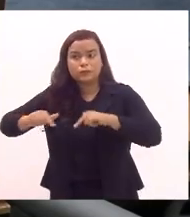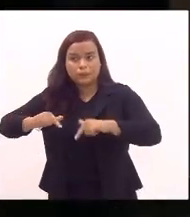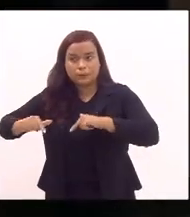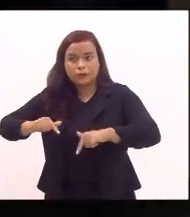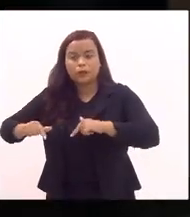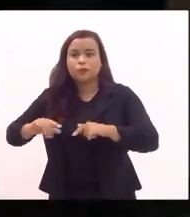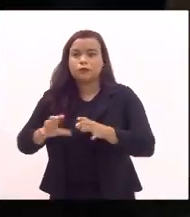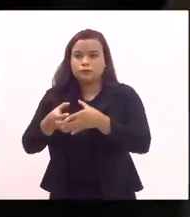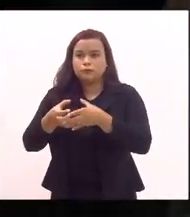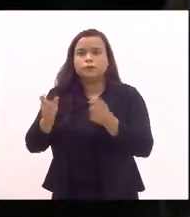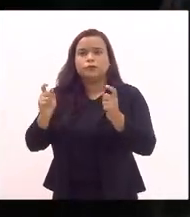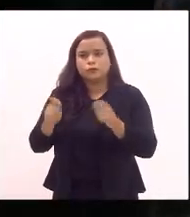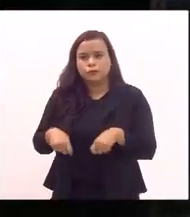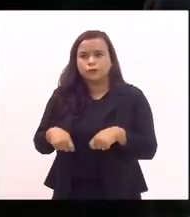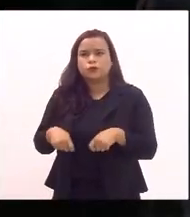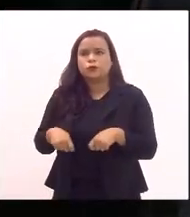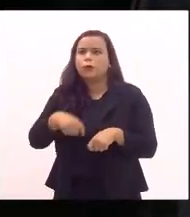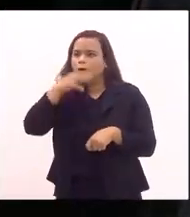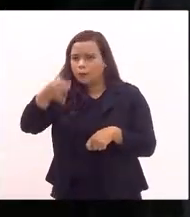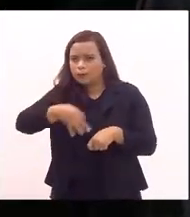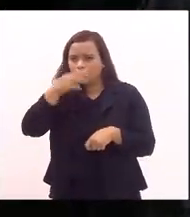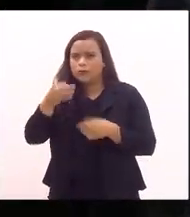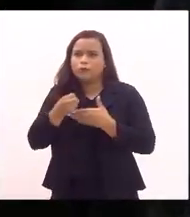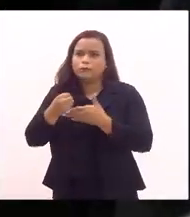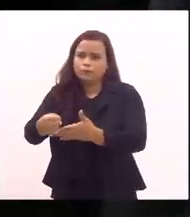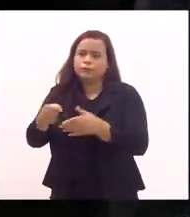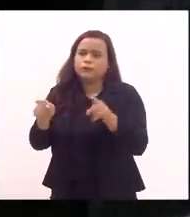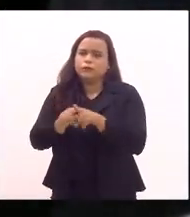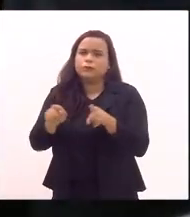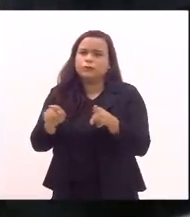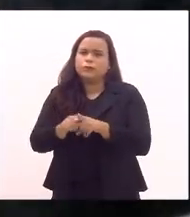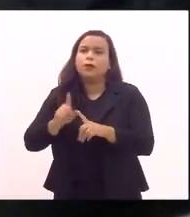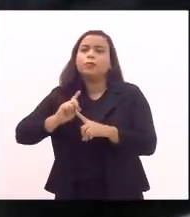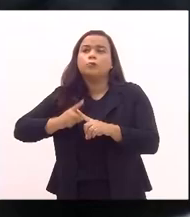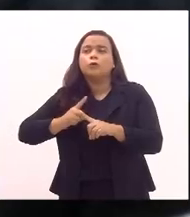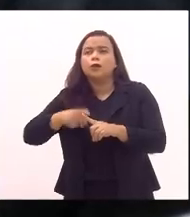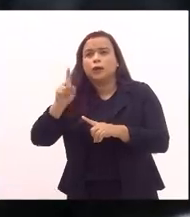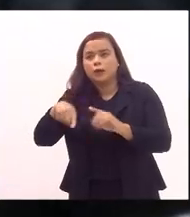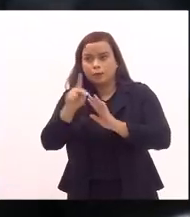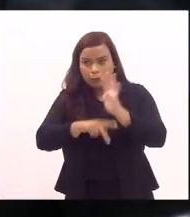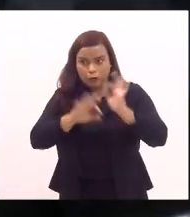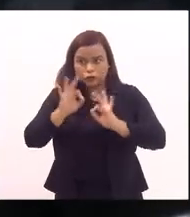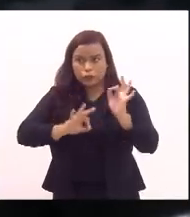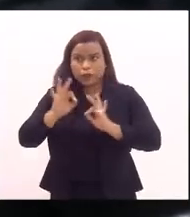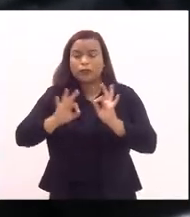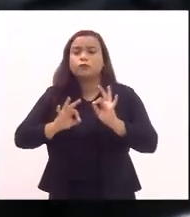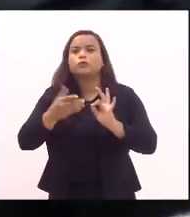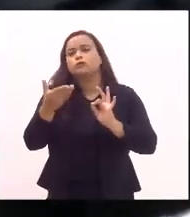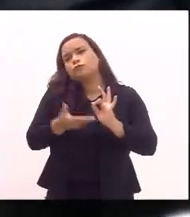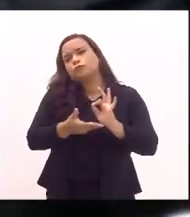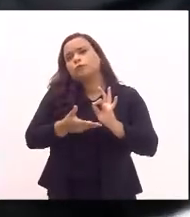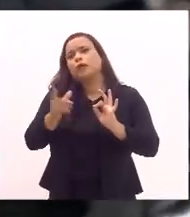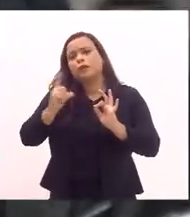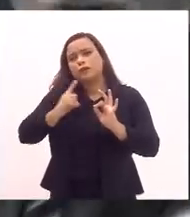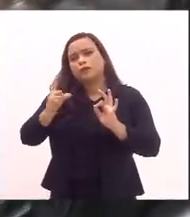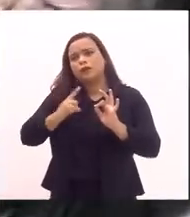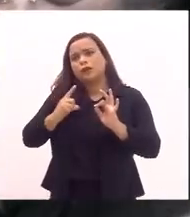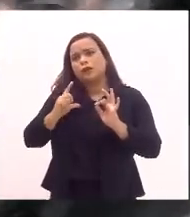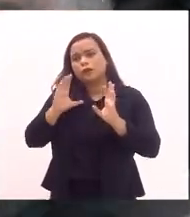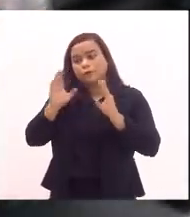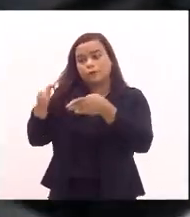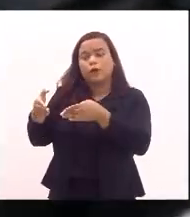pudesse também dar o parecer porque é um projeto que também tem um viés